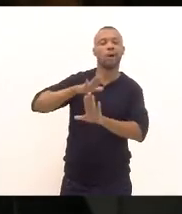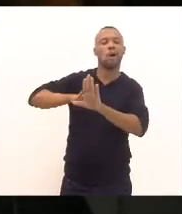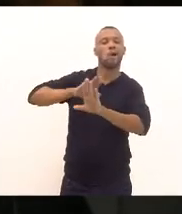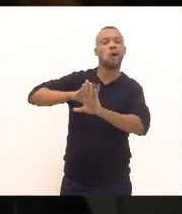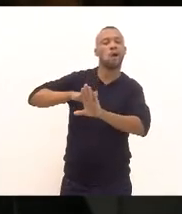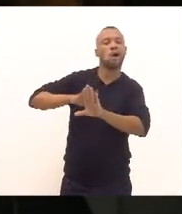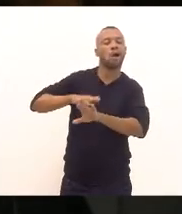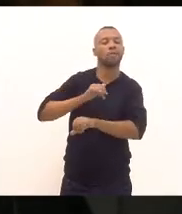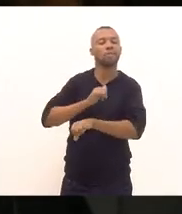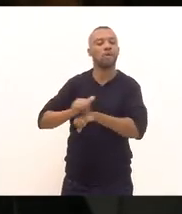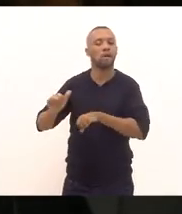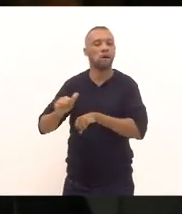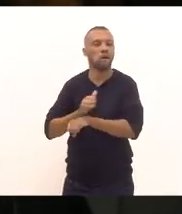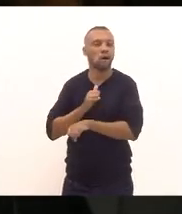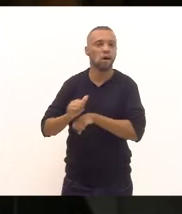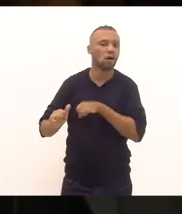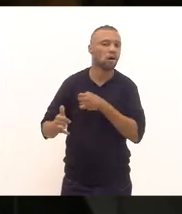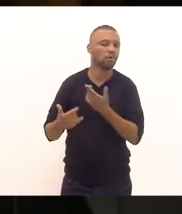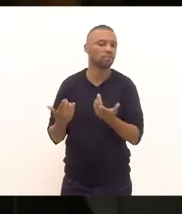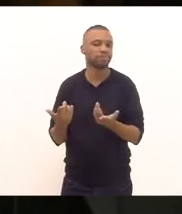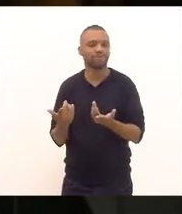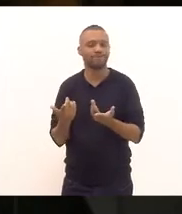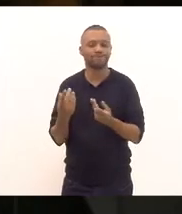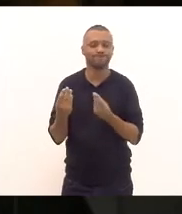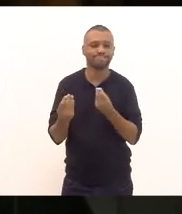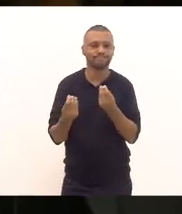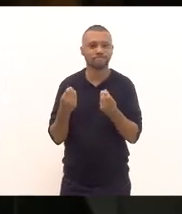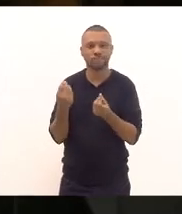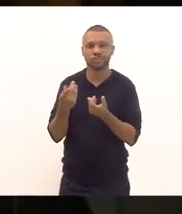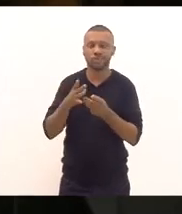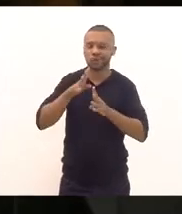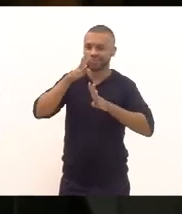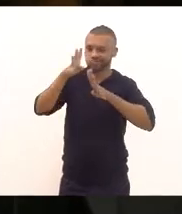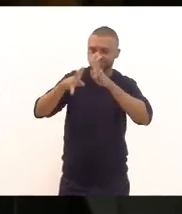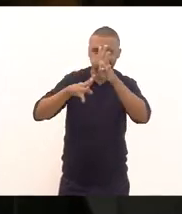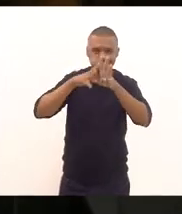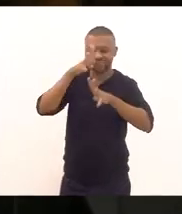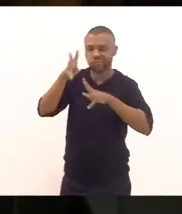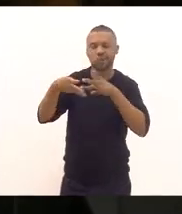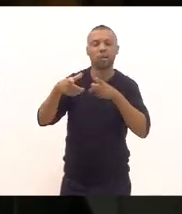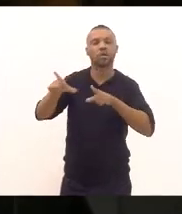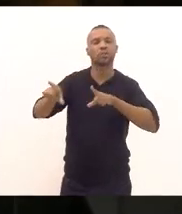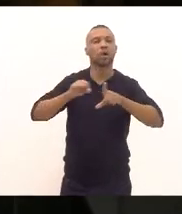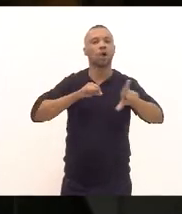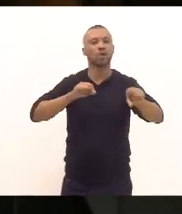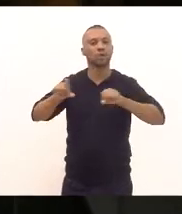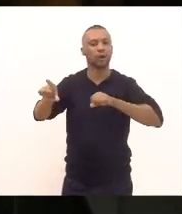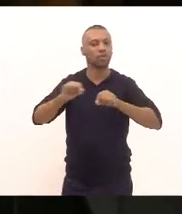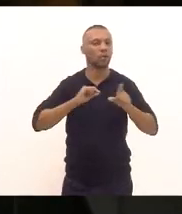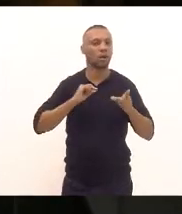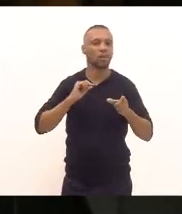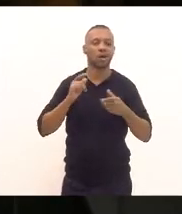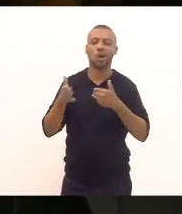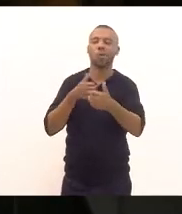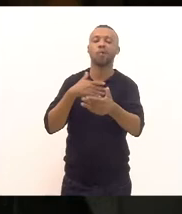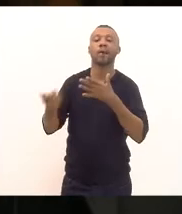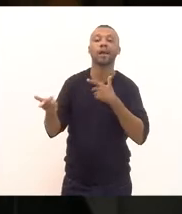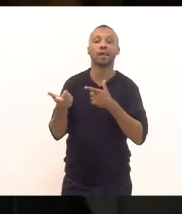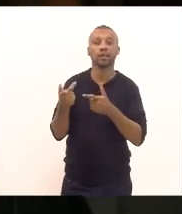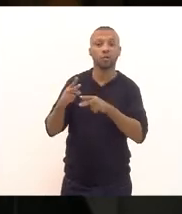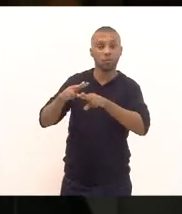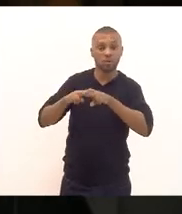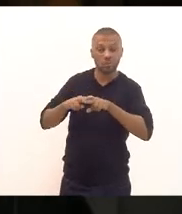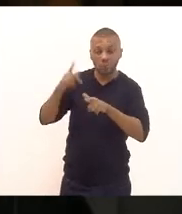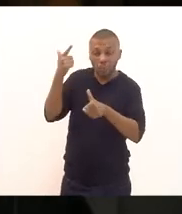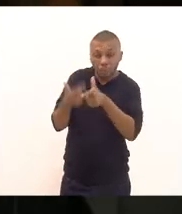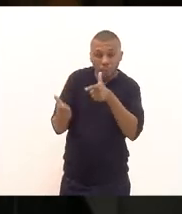de forma absolutamente aleatória E com isso muitas crises